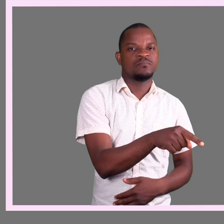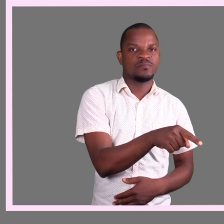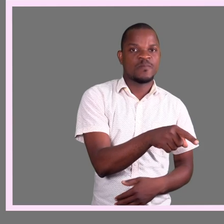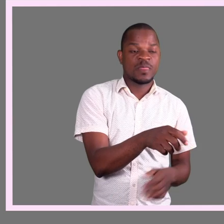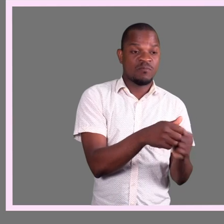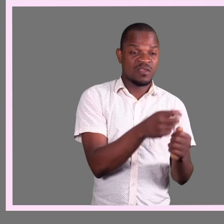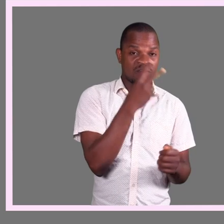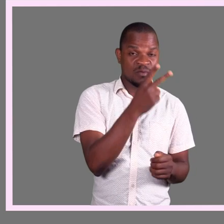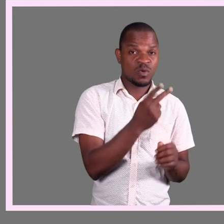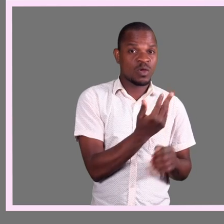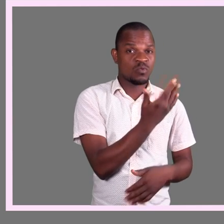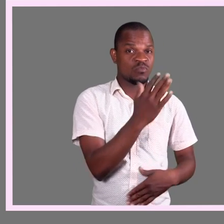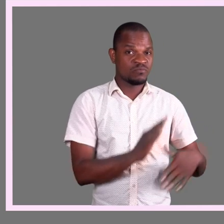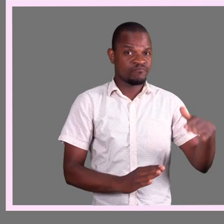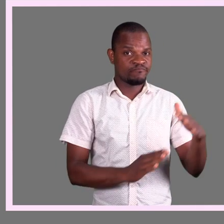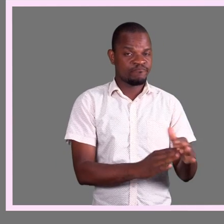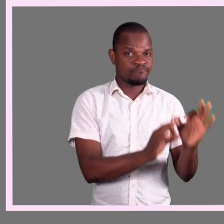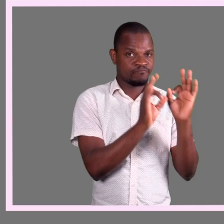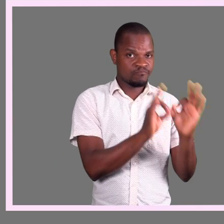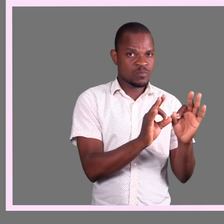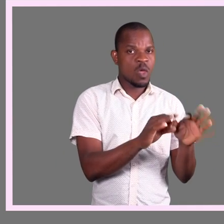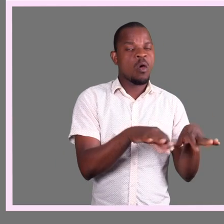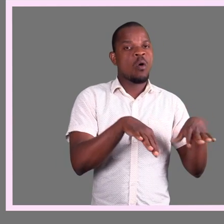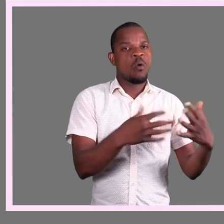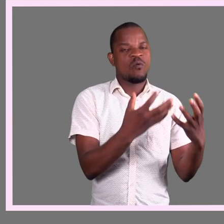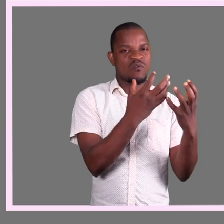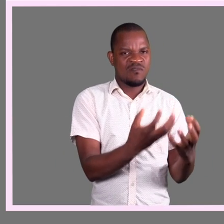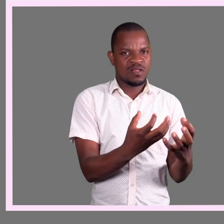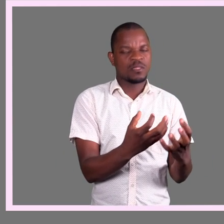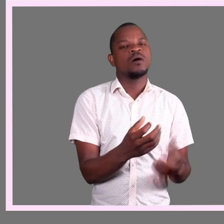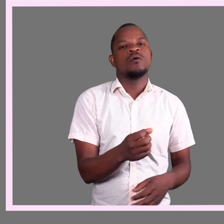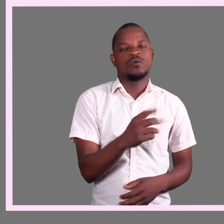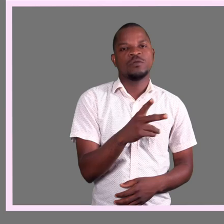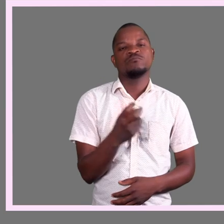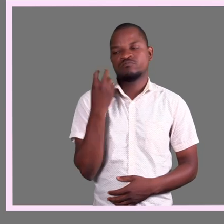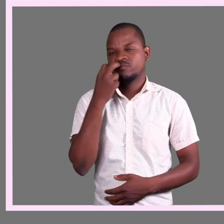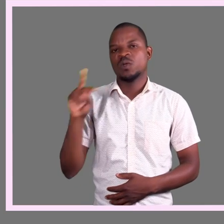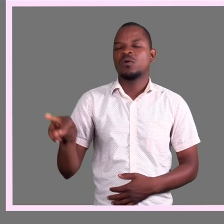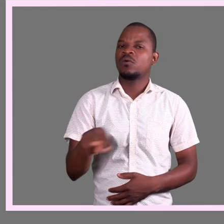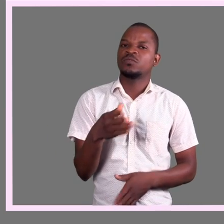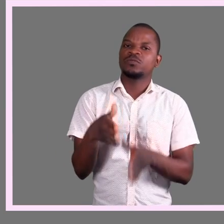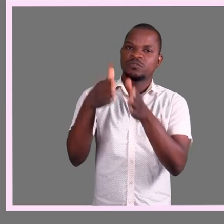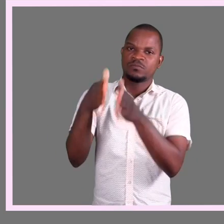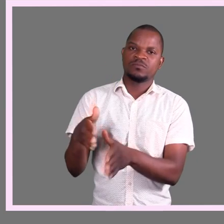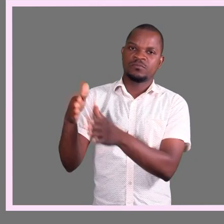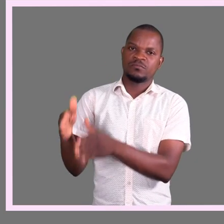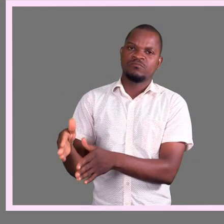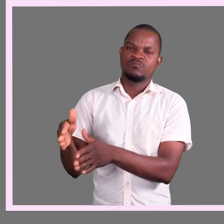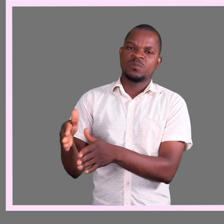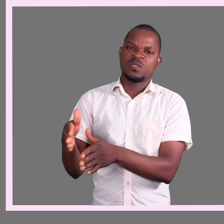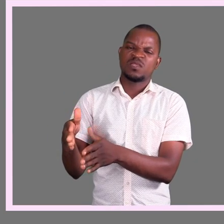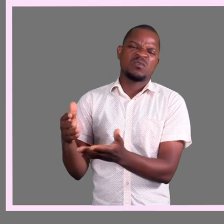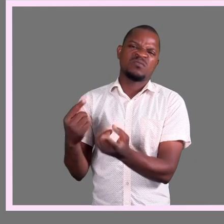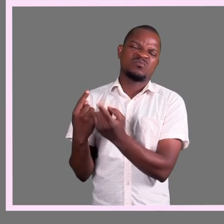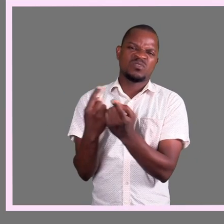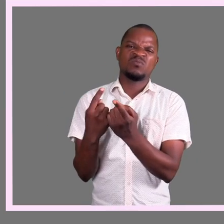portanto, numa situação de vulnerabilidade, mas não grave. Então, este é, portanto, o critério mais comum que